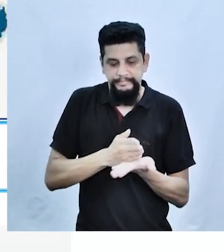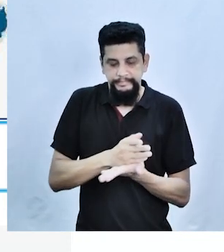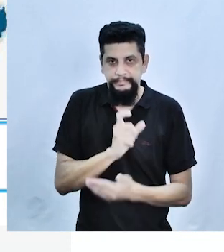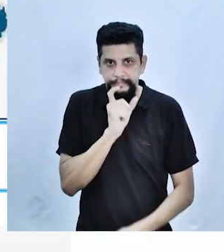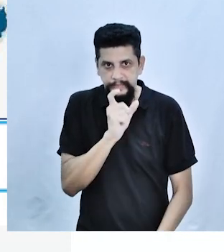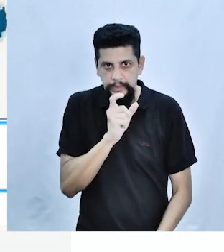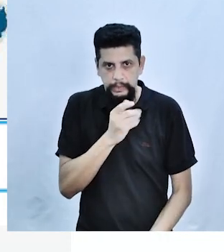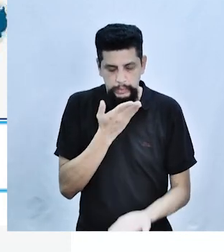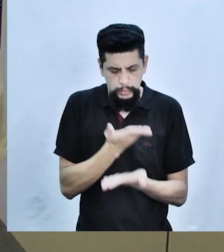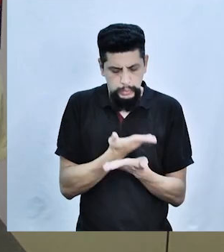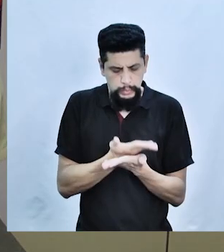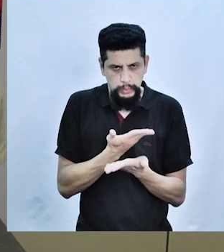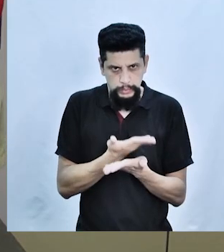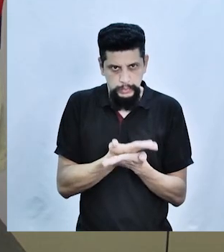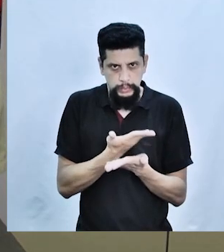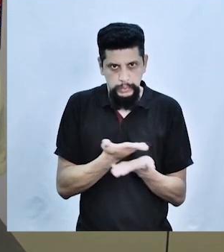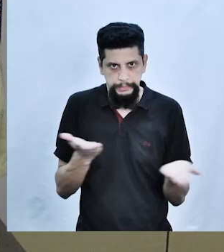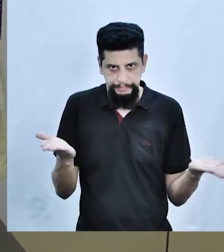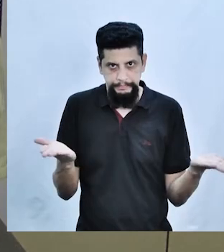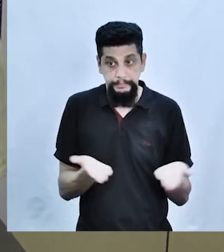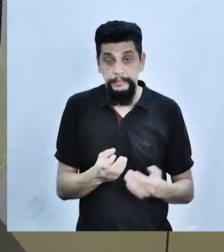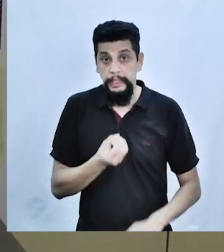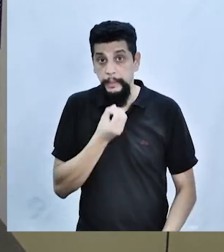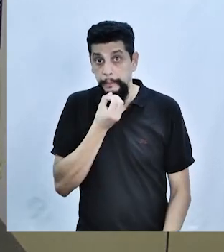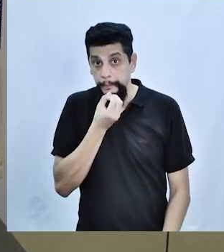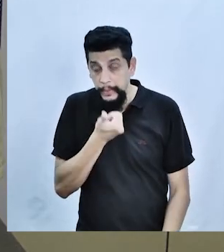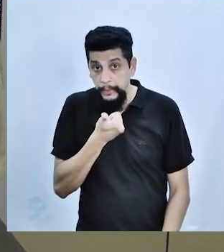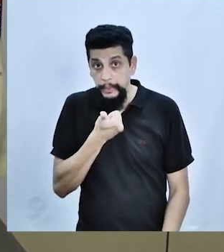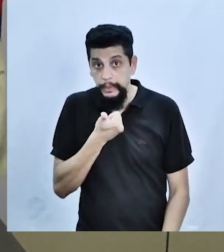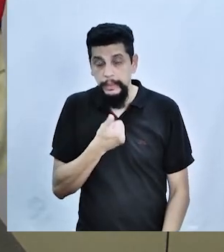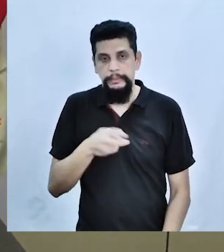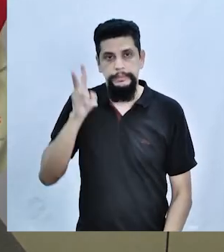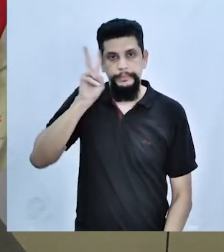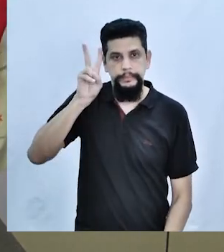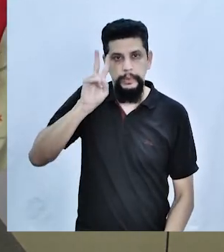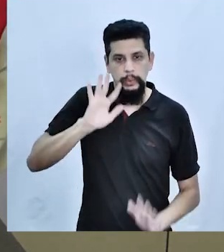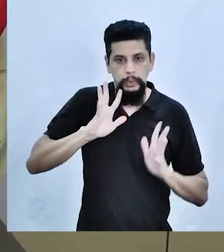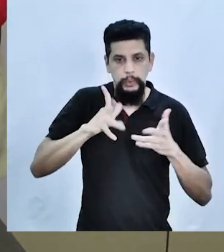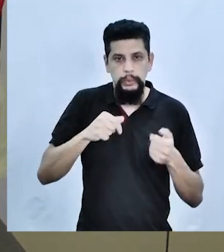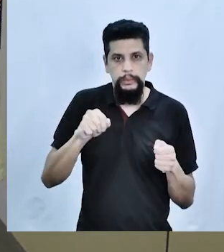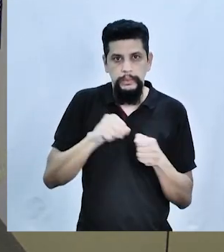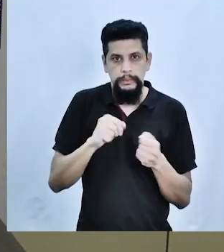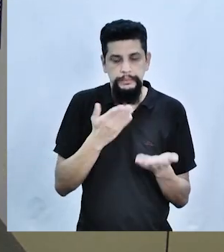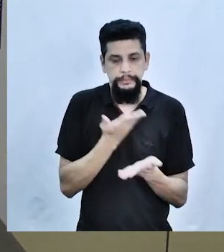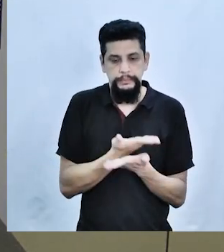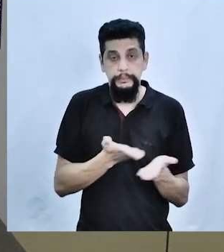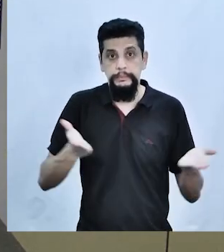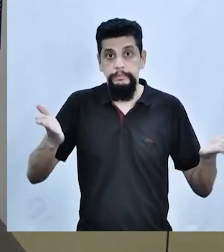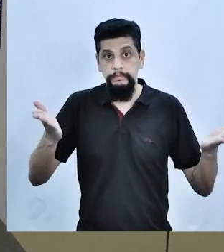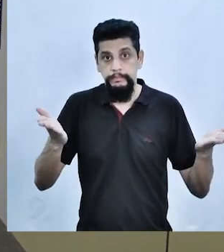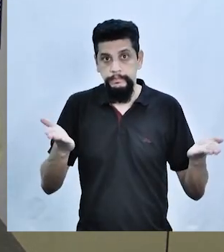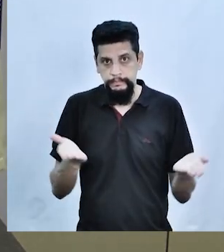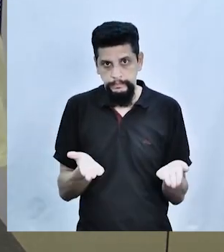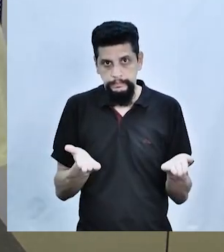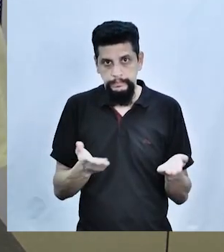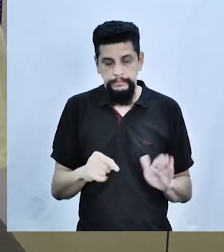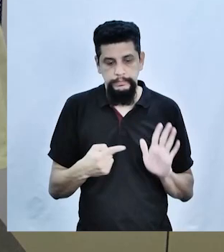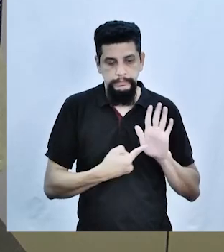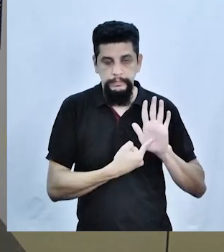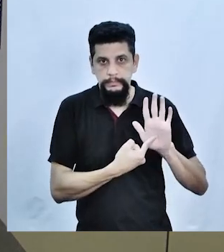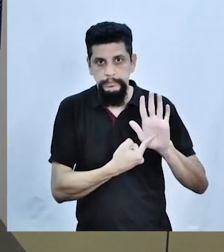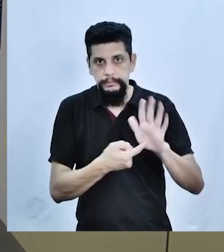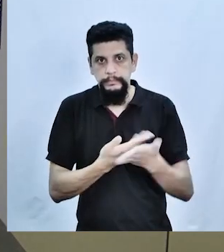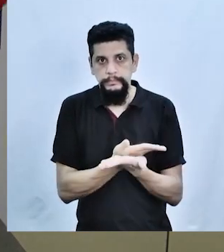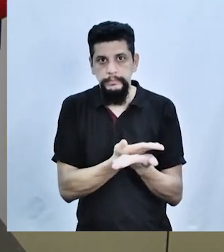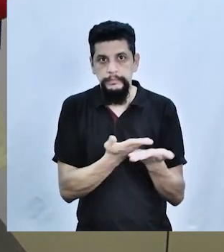palavra. Isso aí. Que nós trabalhamos hoje várias vezes. Isso aí. Não é? Bom, para a gente poder relembrar tudo que nós fizemos na aula de hoje,